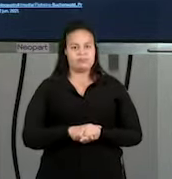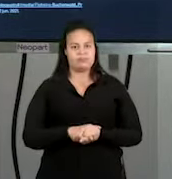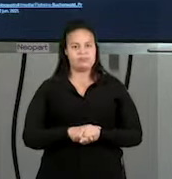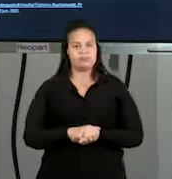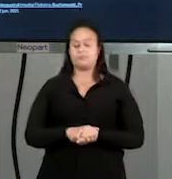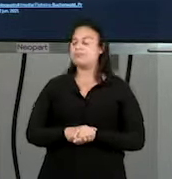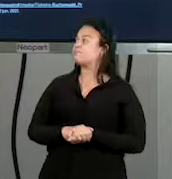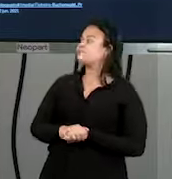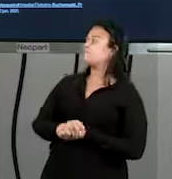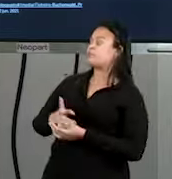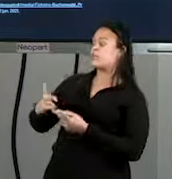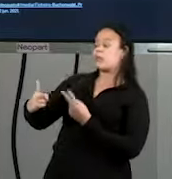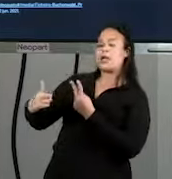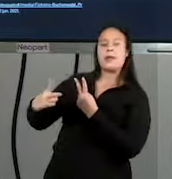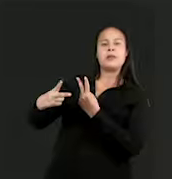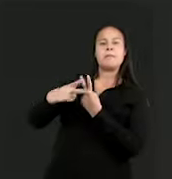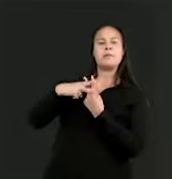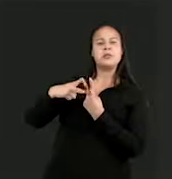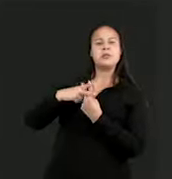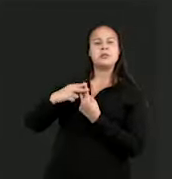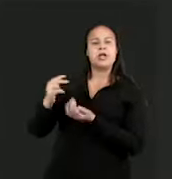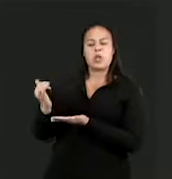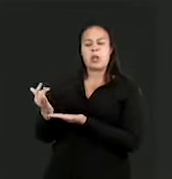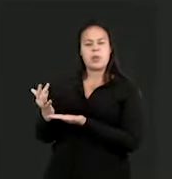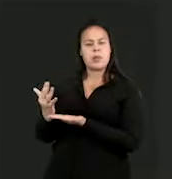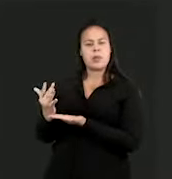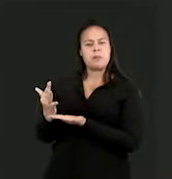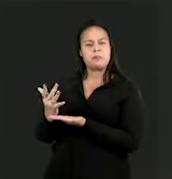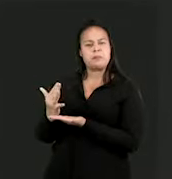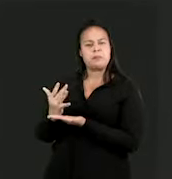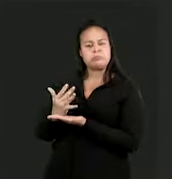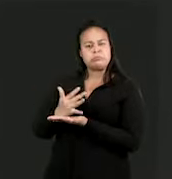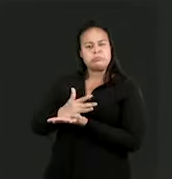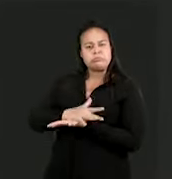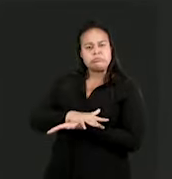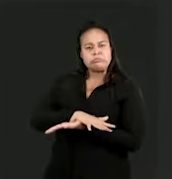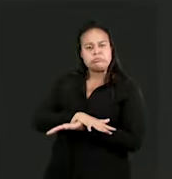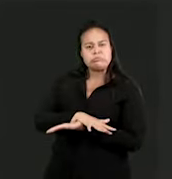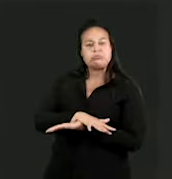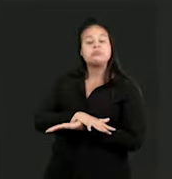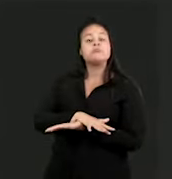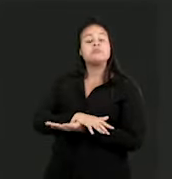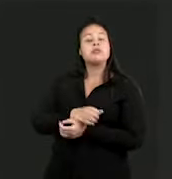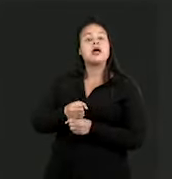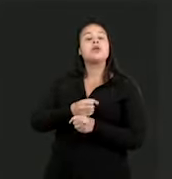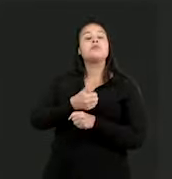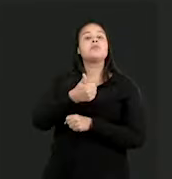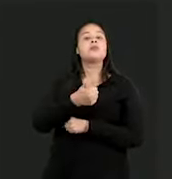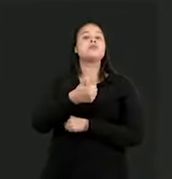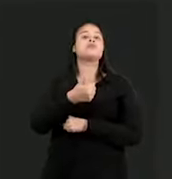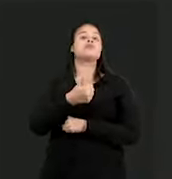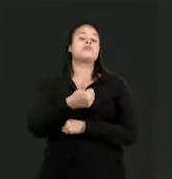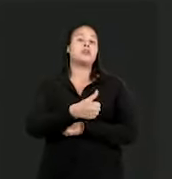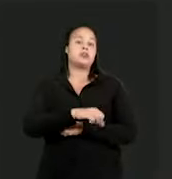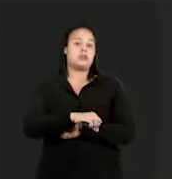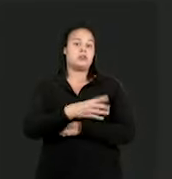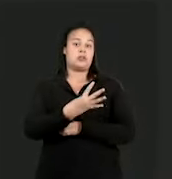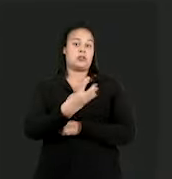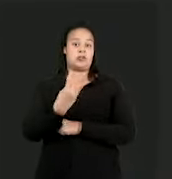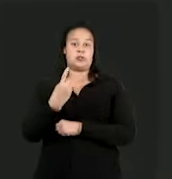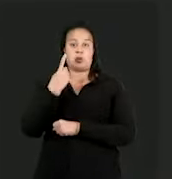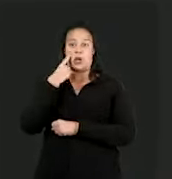Prisioneiros do campo de concentração de Buchenwald em 1941. Deem uma olhadinha, todos